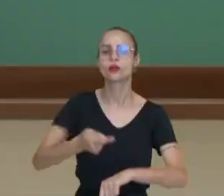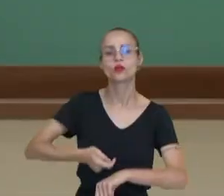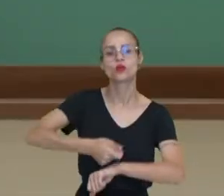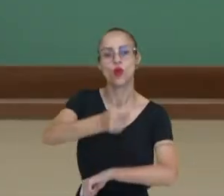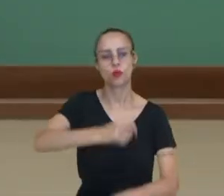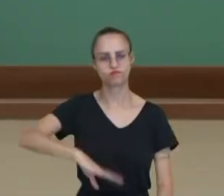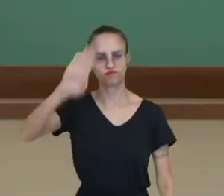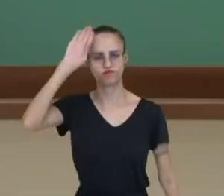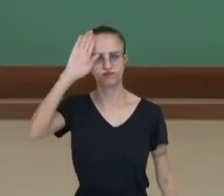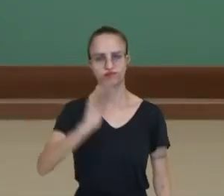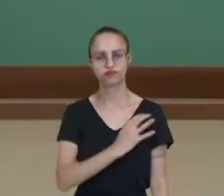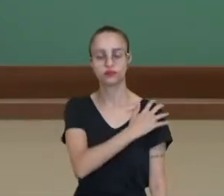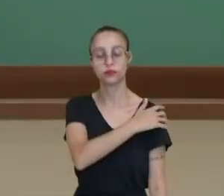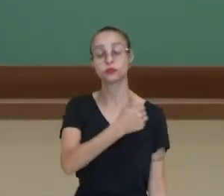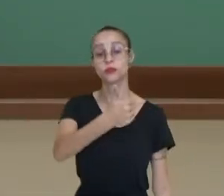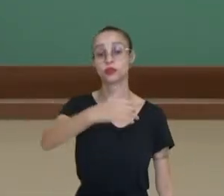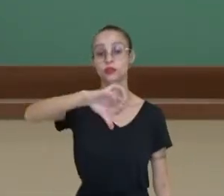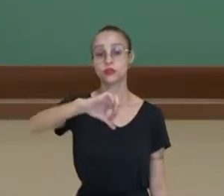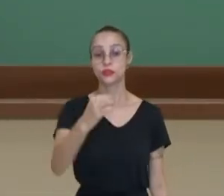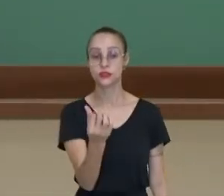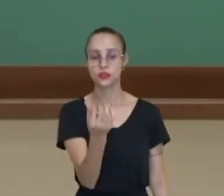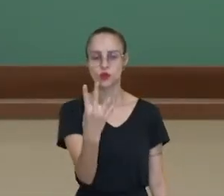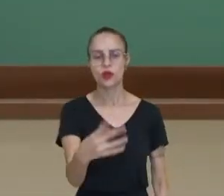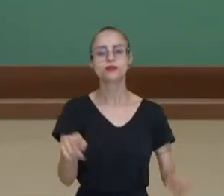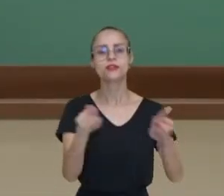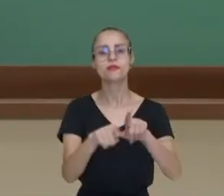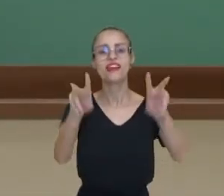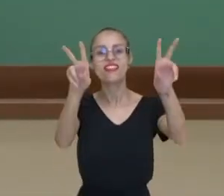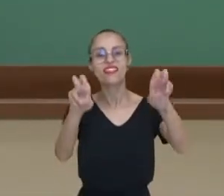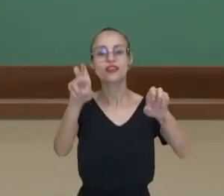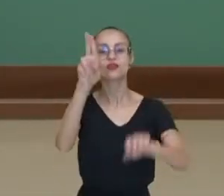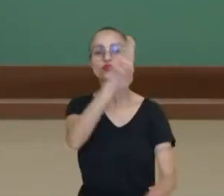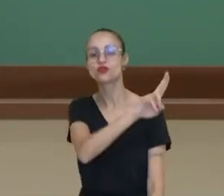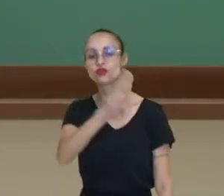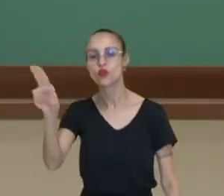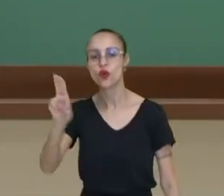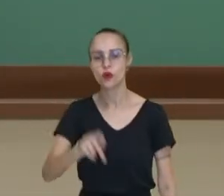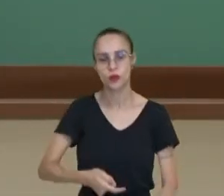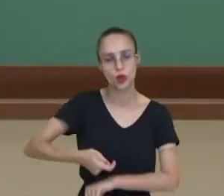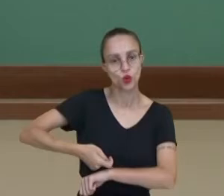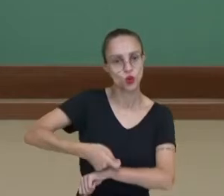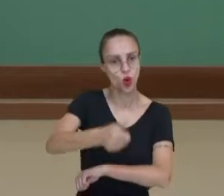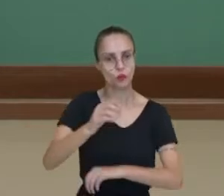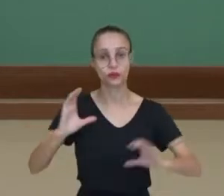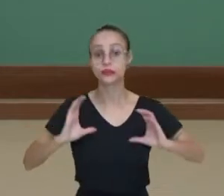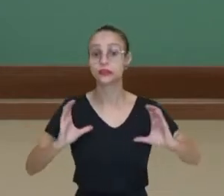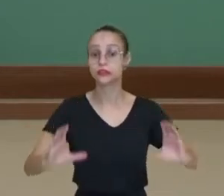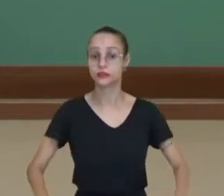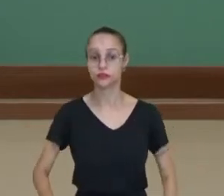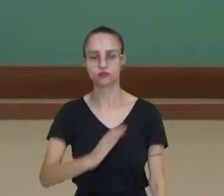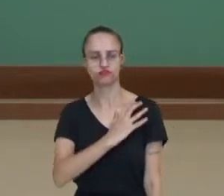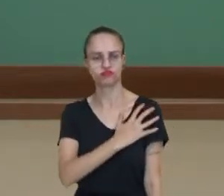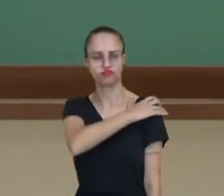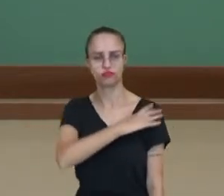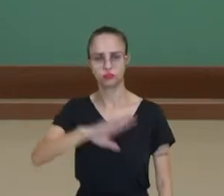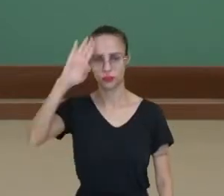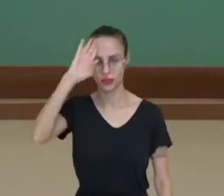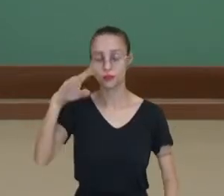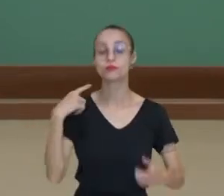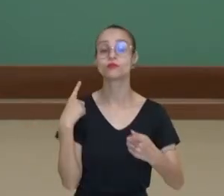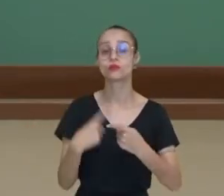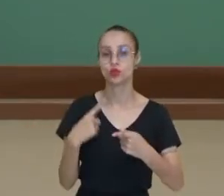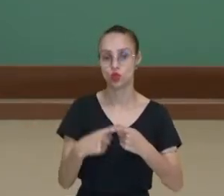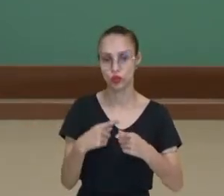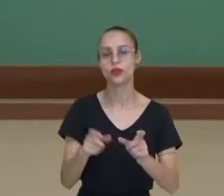militar de 1964 também é chamado de golpe civil militar? Porque, além da participação